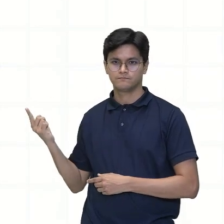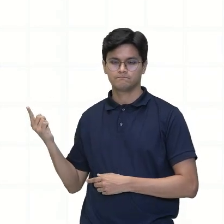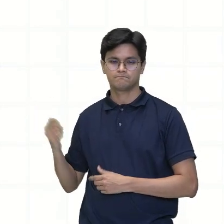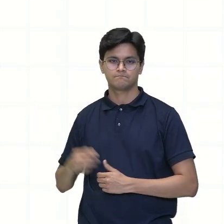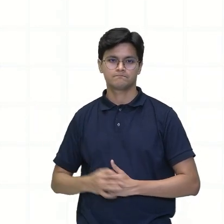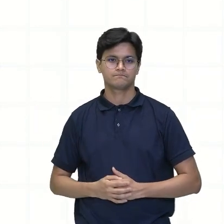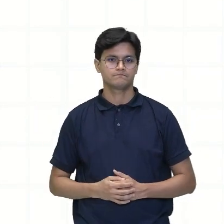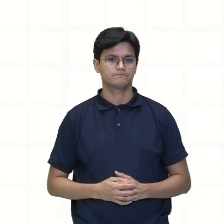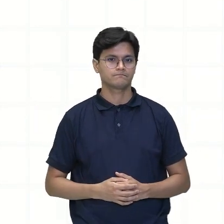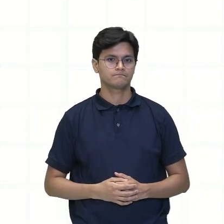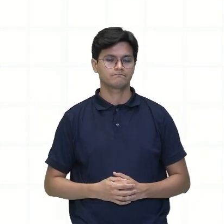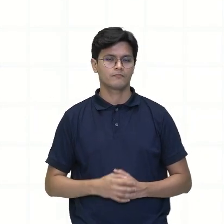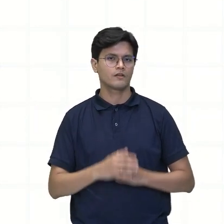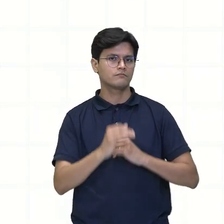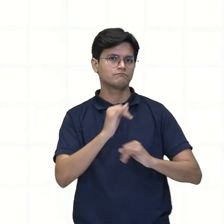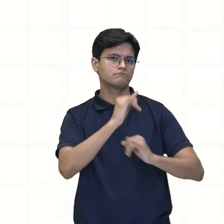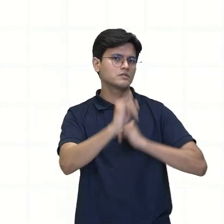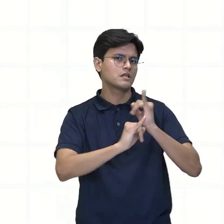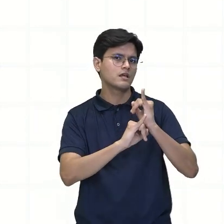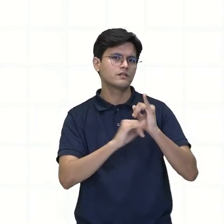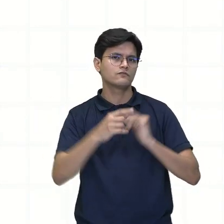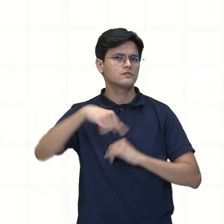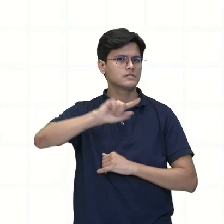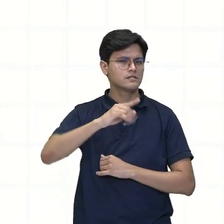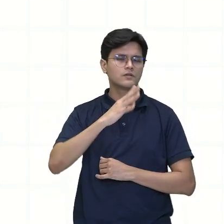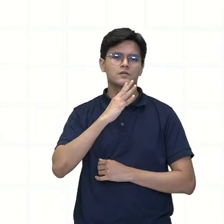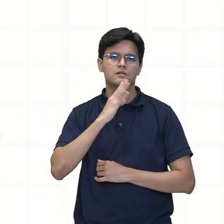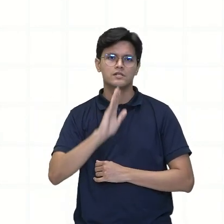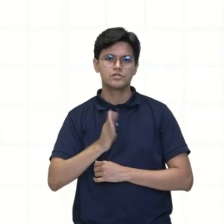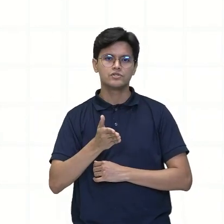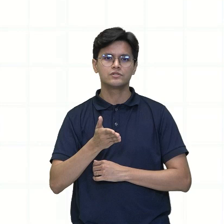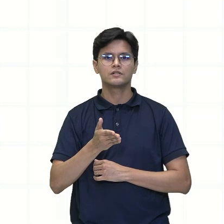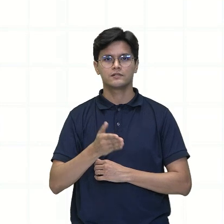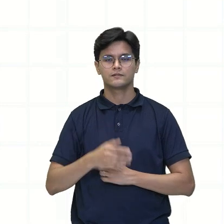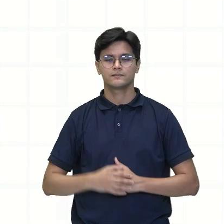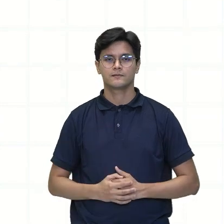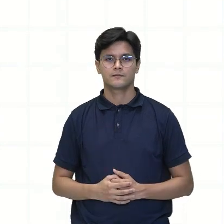Internet, que você já conhece, né? If a little more realistic,